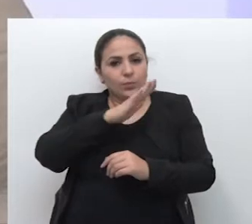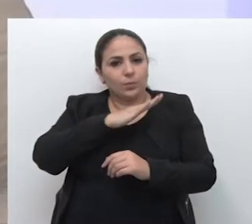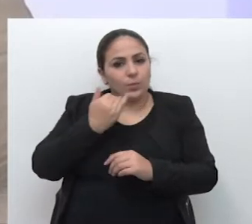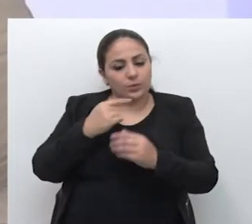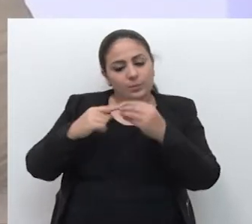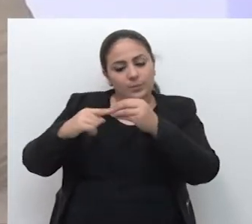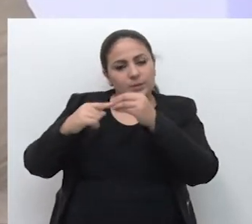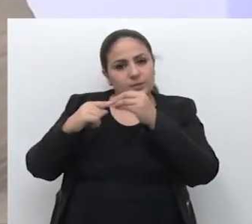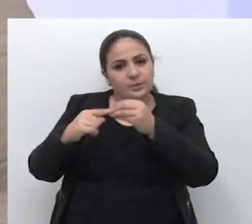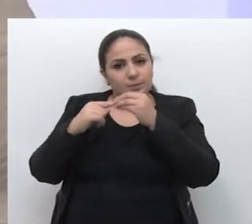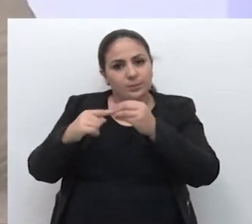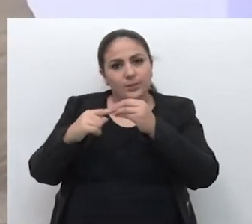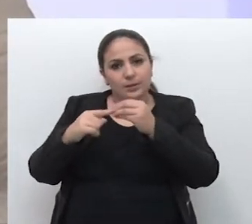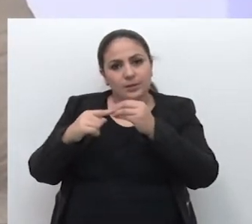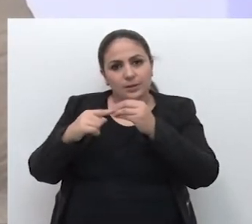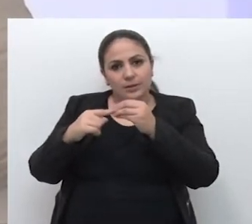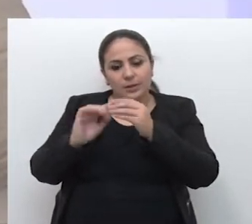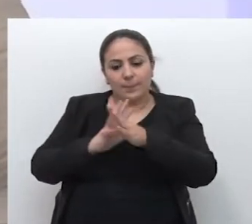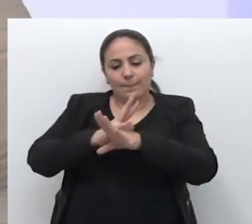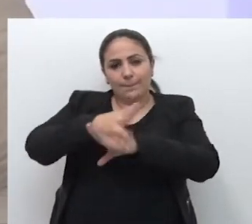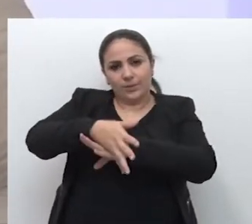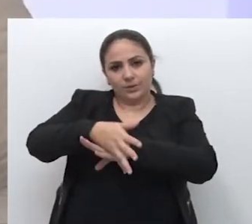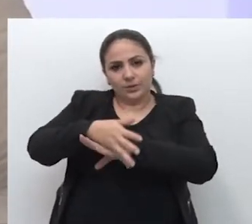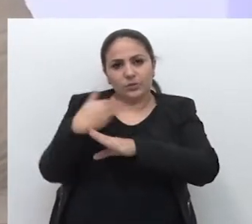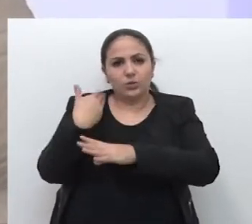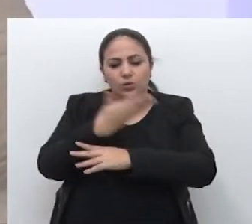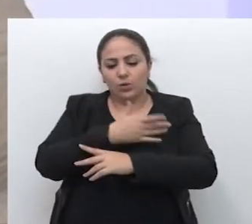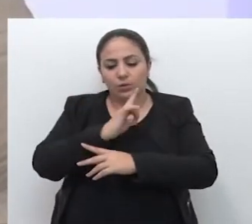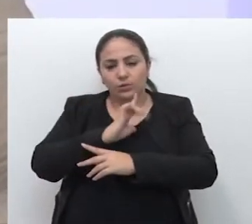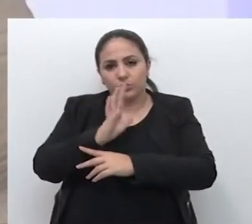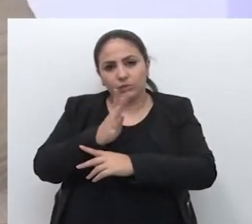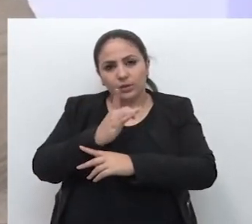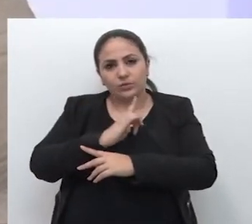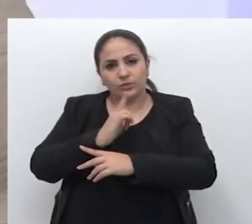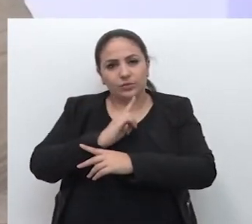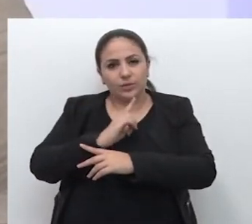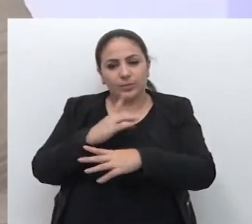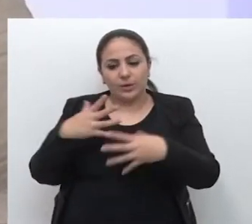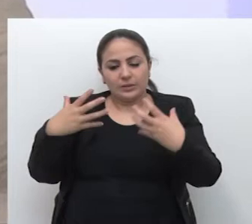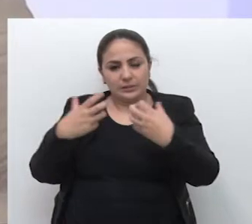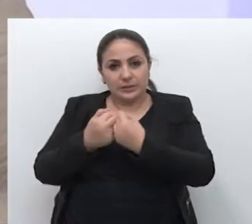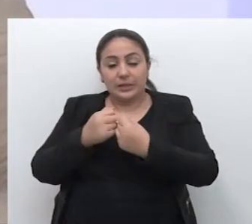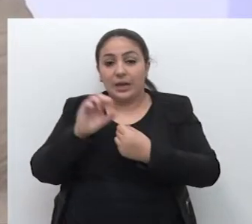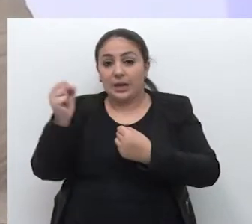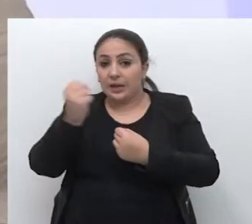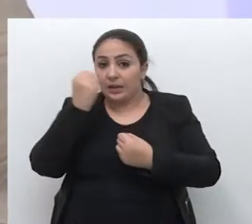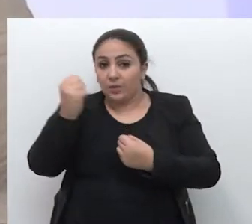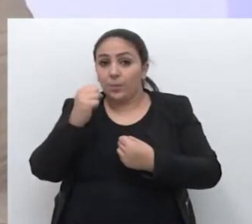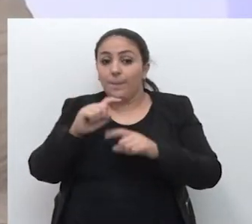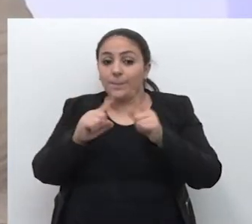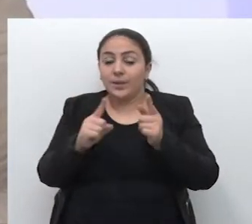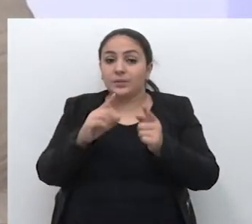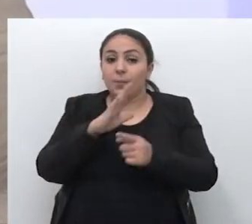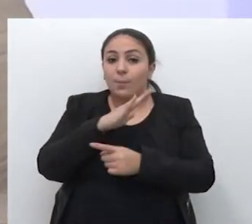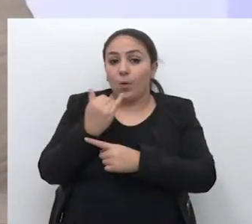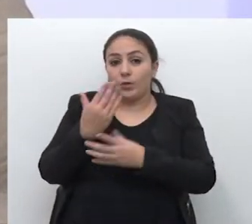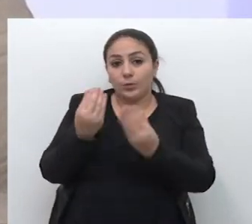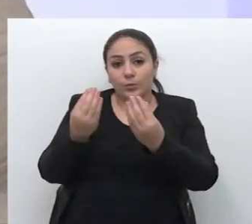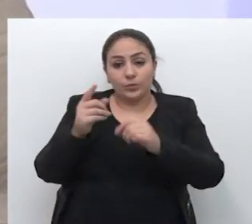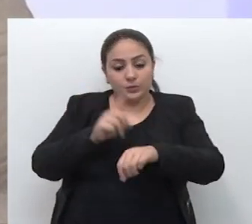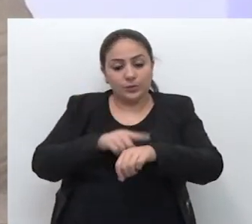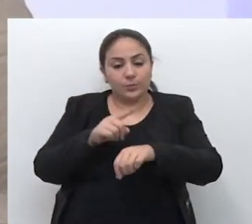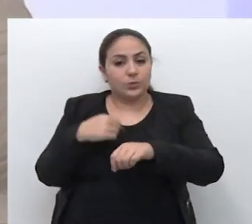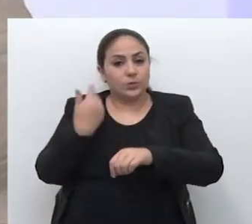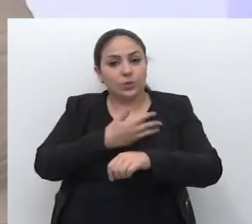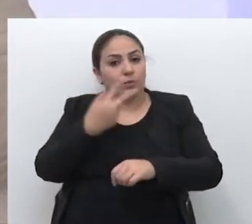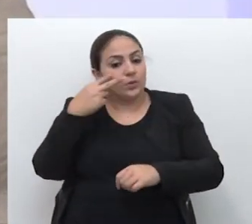reduzir o número de mortes, principalmente na madrugada. Nós até já tivemos alguns acidentes graves, mas mortes faz muito tempo